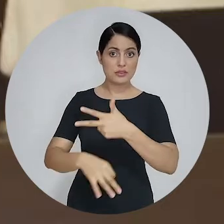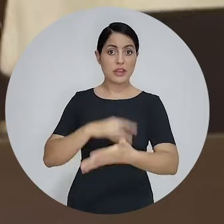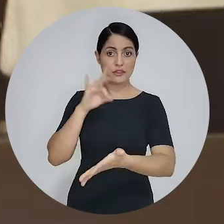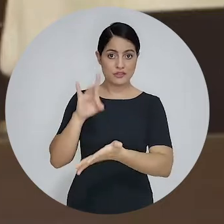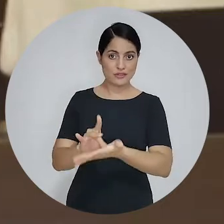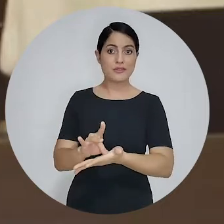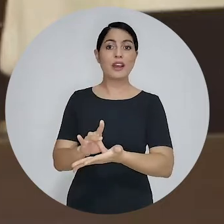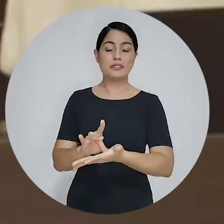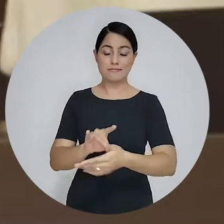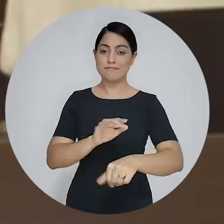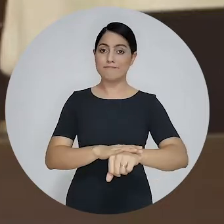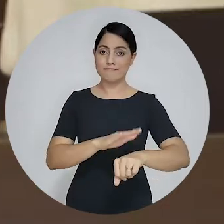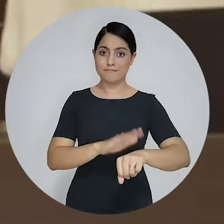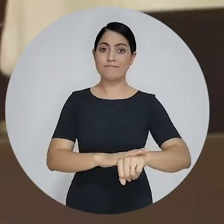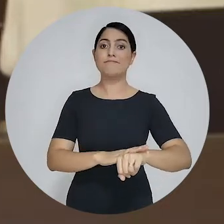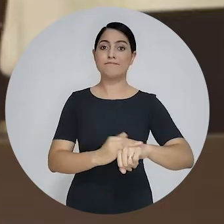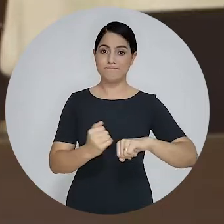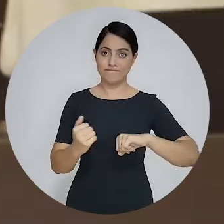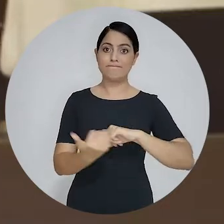Poder Judiciário funcionar